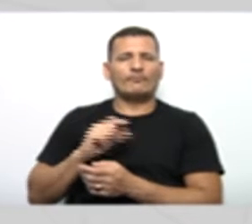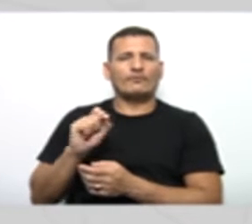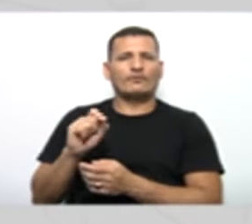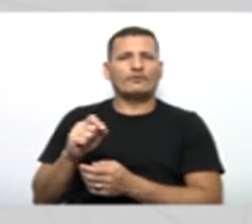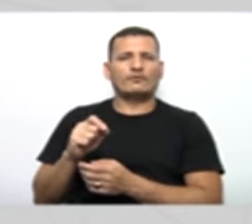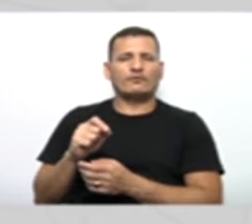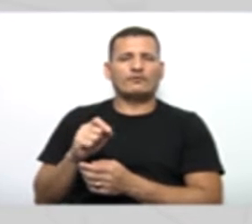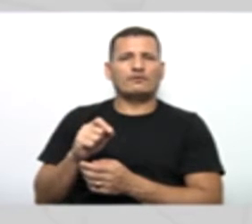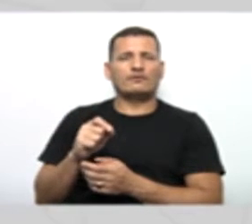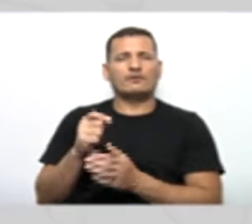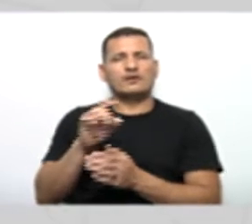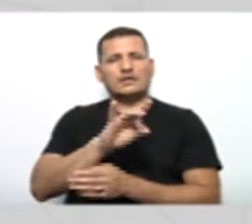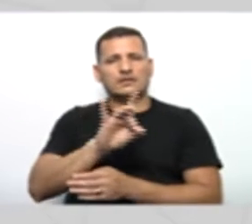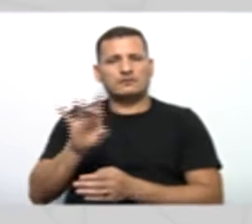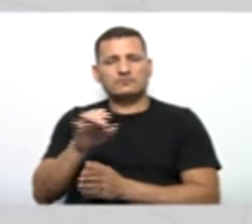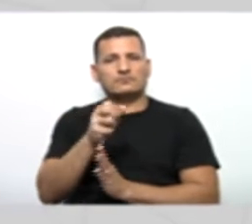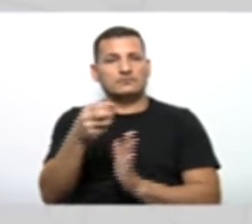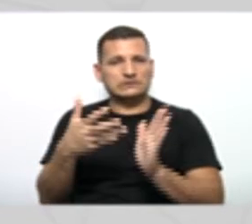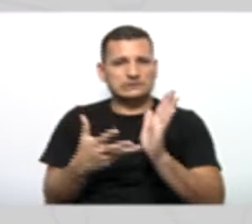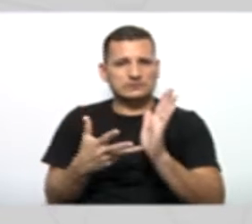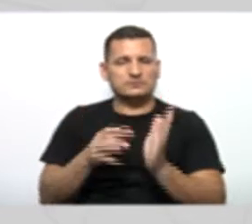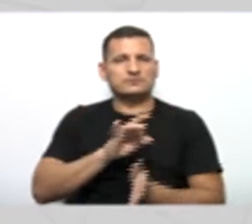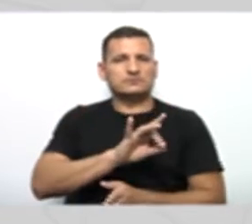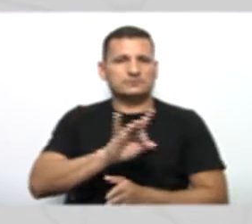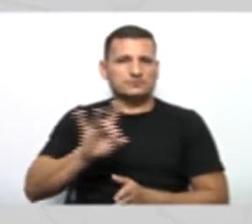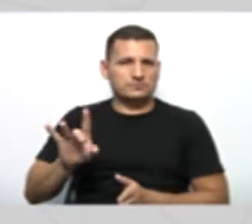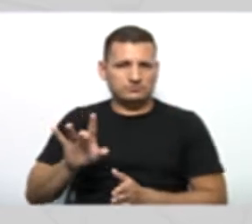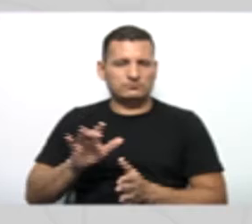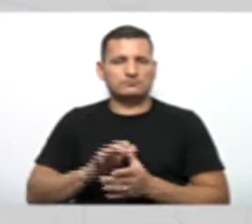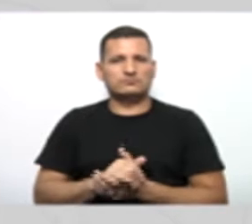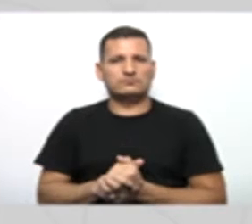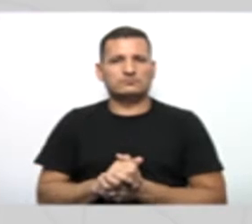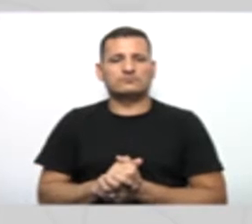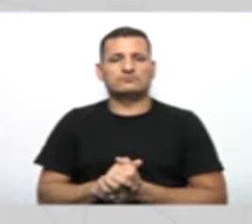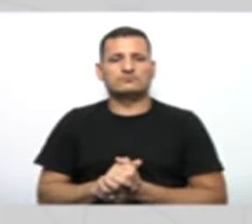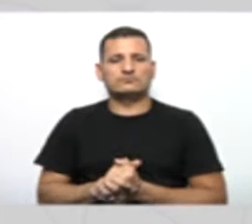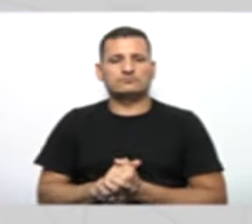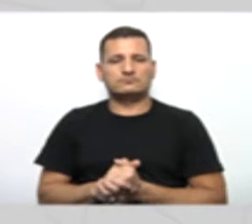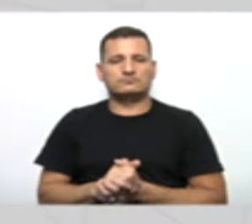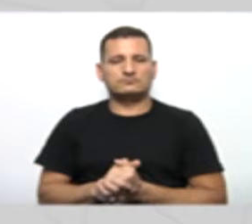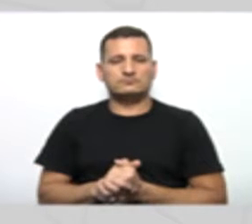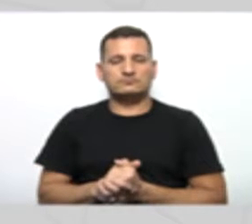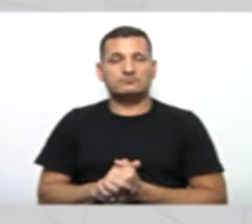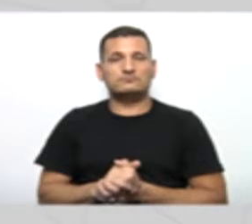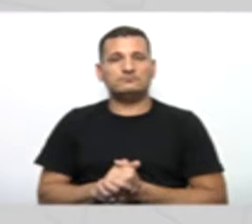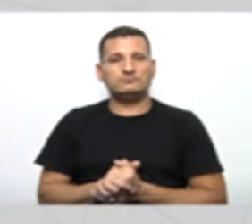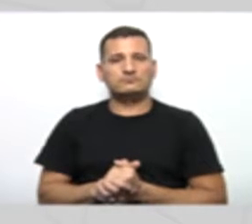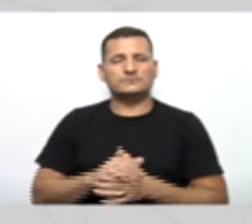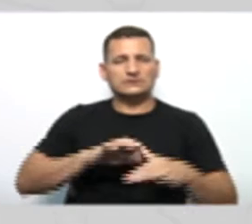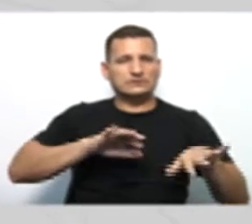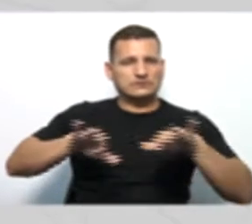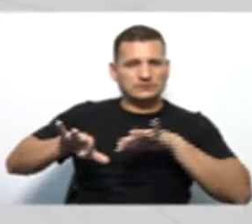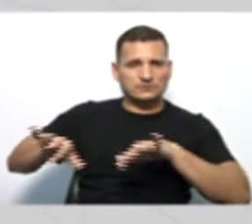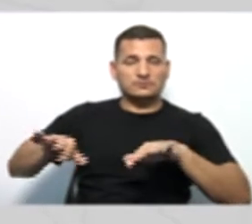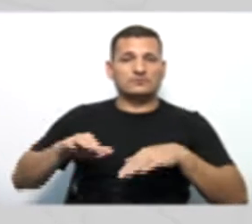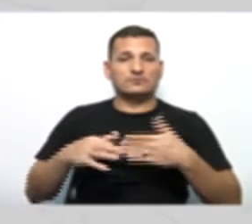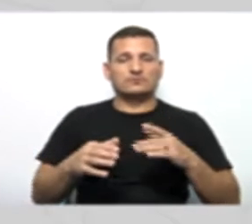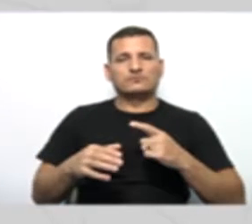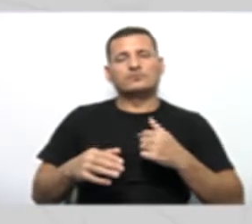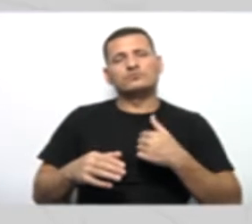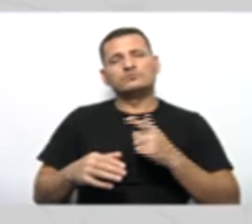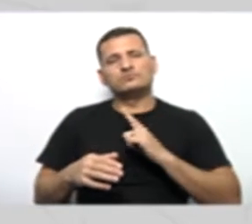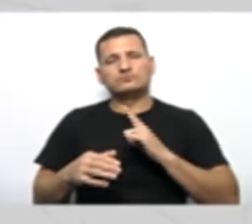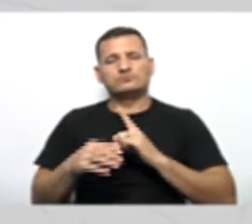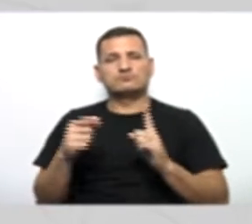cada aspecto como se fosse independente. Então, eu tenho os indicadores de progresso, o quanto